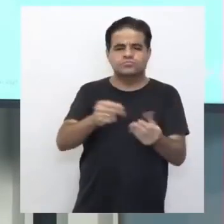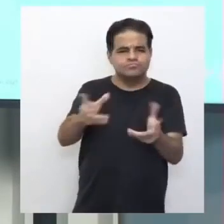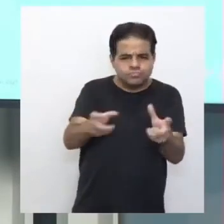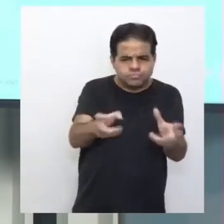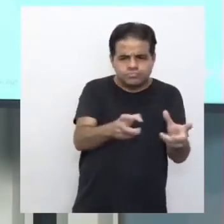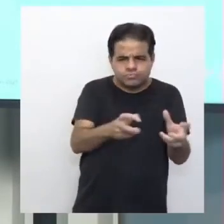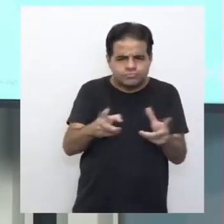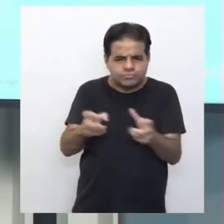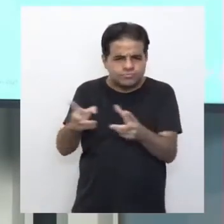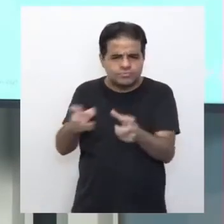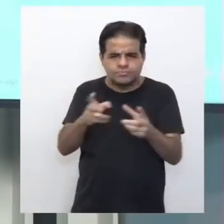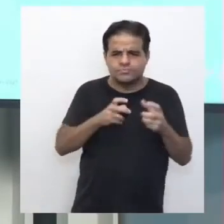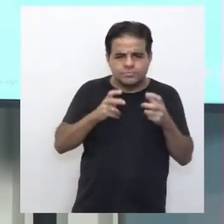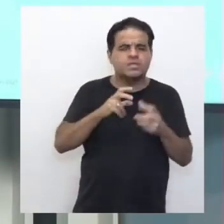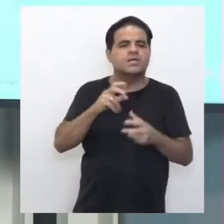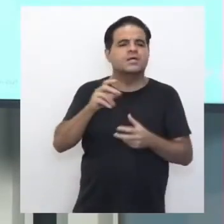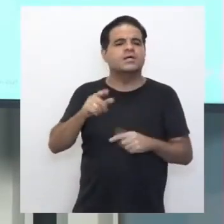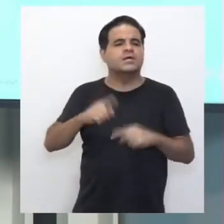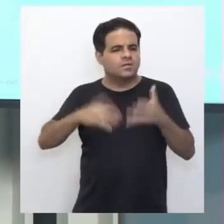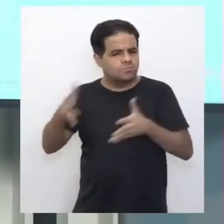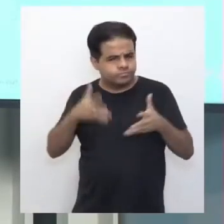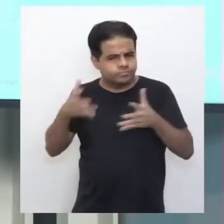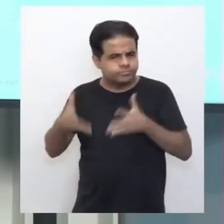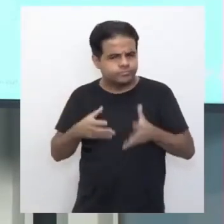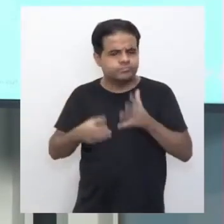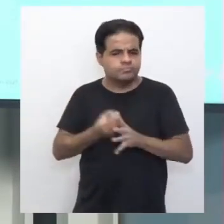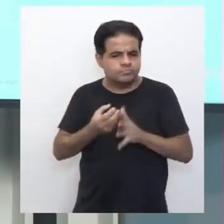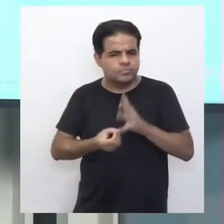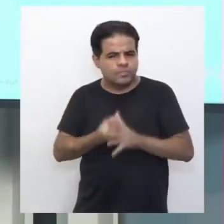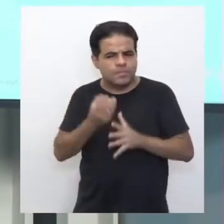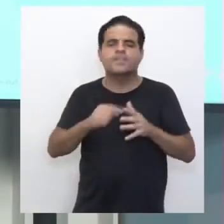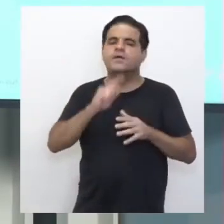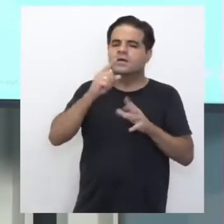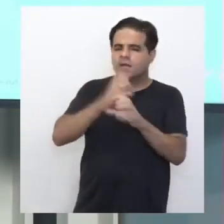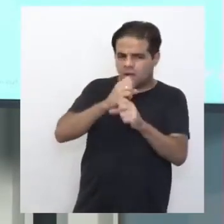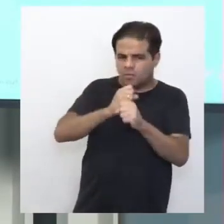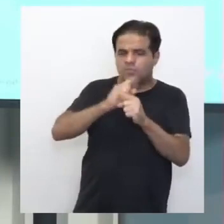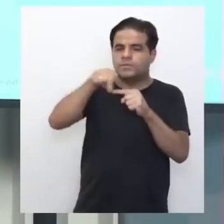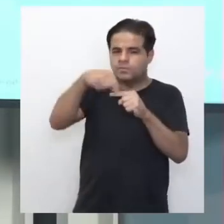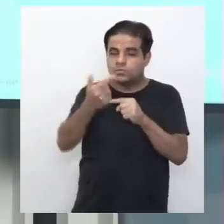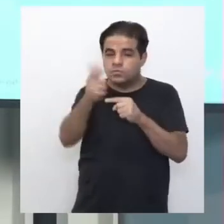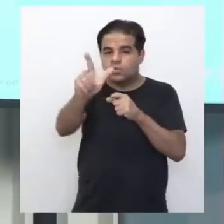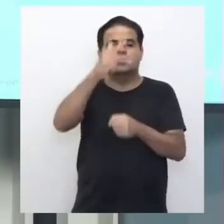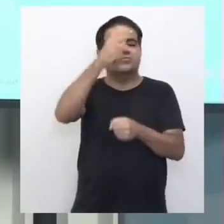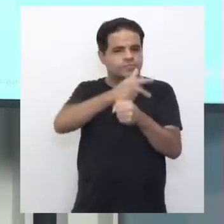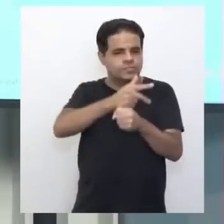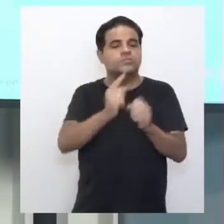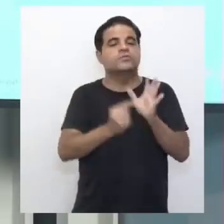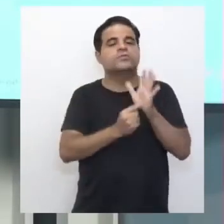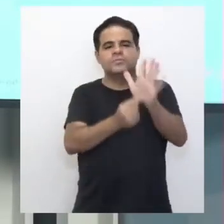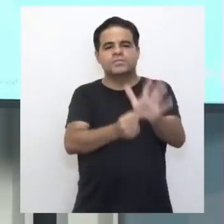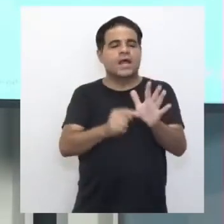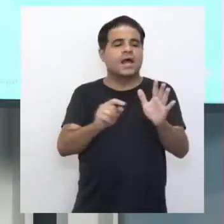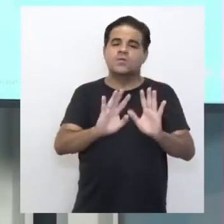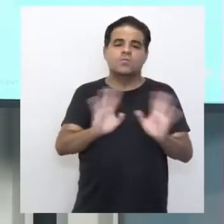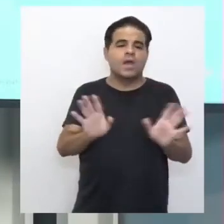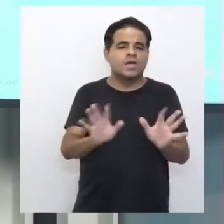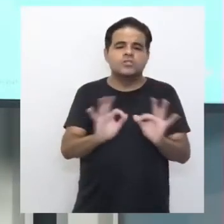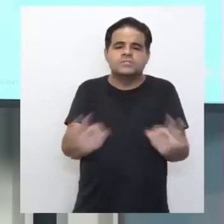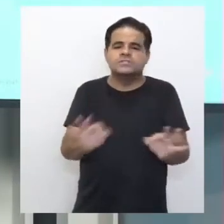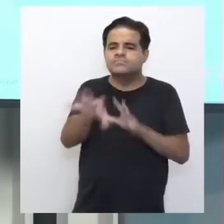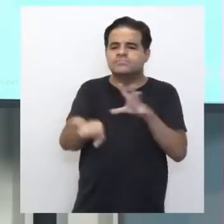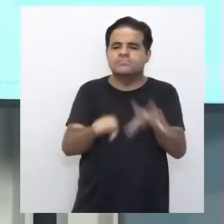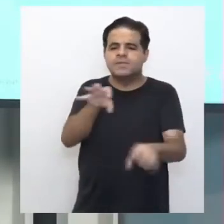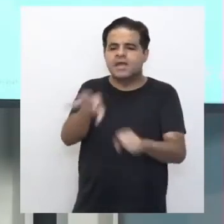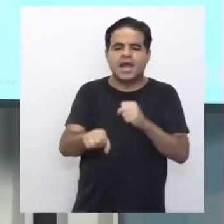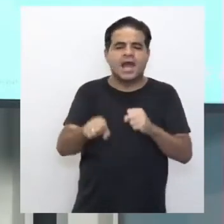na sua produção, né, mas tem uns cálculos que são feitos que a gente vai ver até depois aí num outro vídeo, que não é simplesmente, né, pegar todo esse